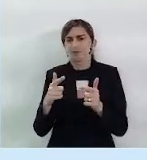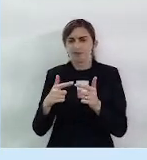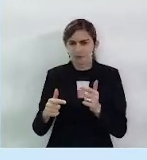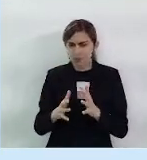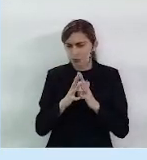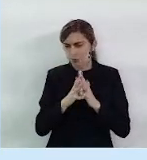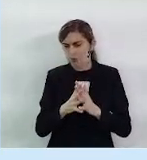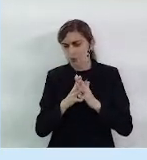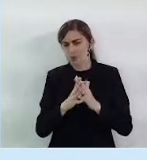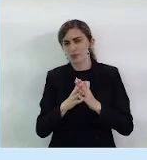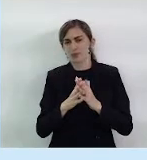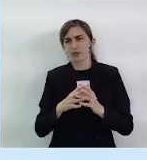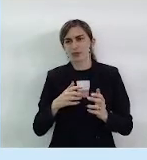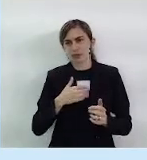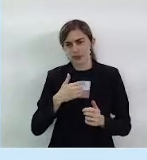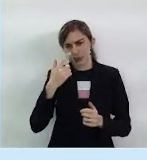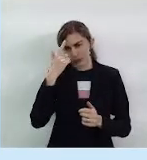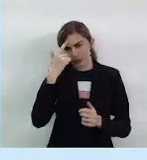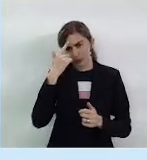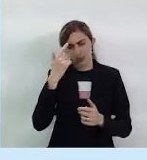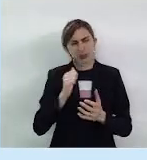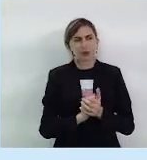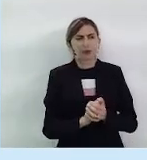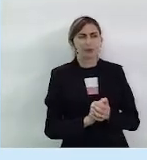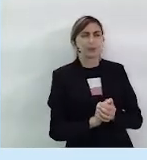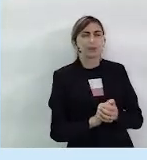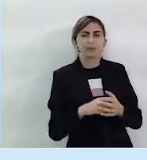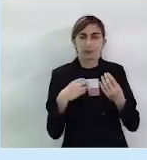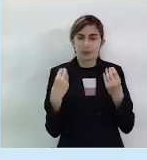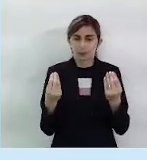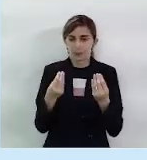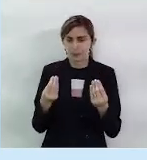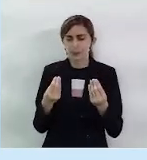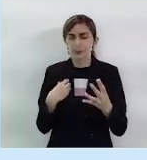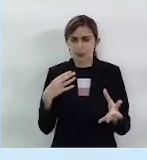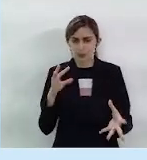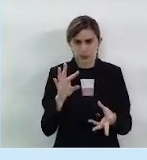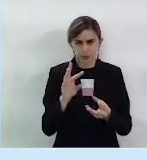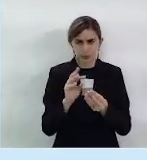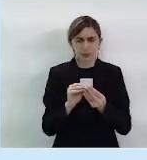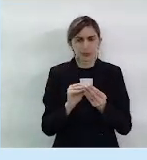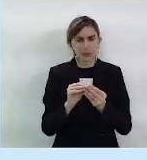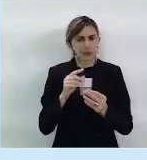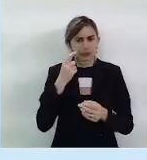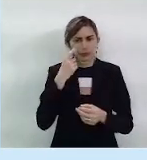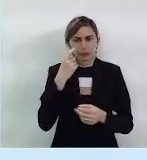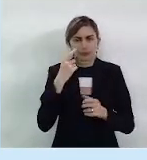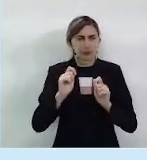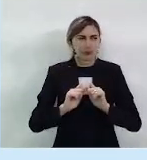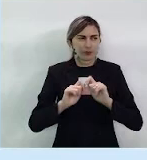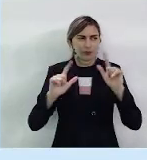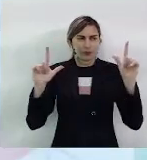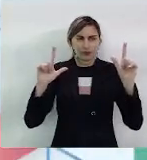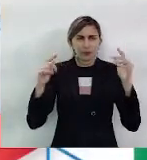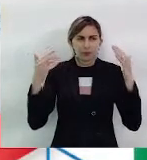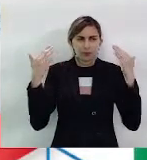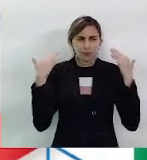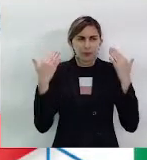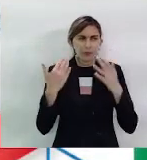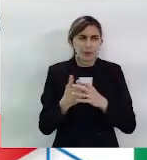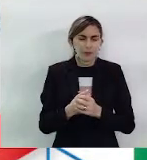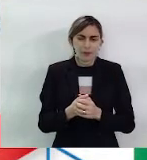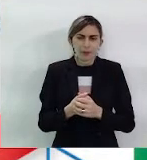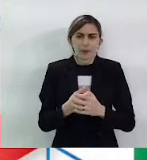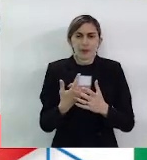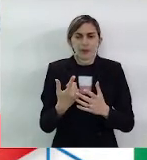uma confusãozinha na nossa mente. Para a gente exemplificar um pouco isso, olha o slide que eu preparei para vocês.